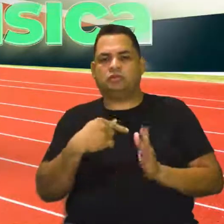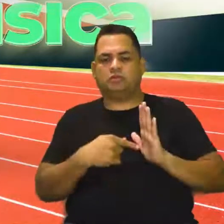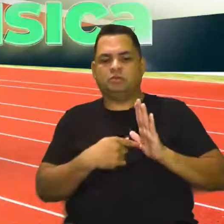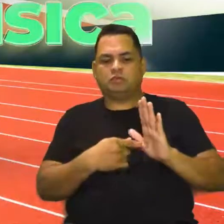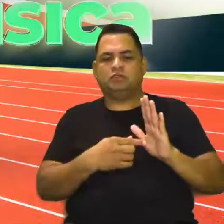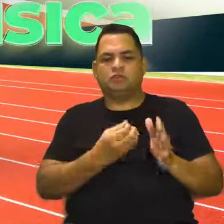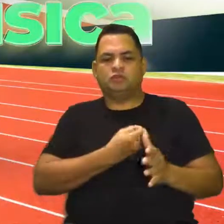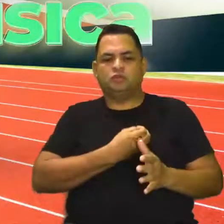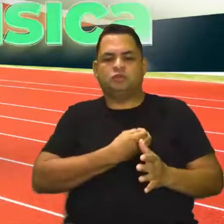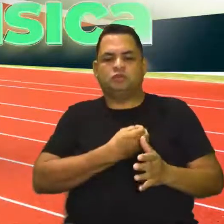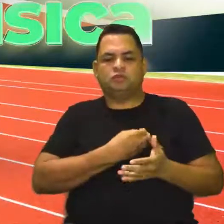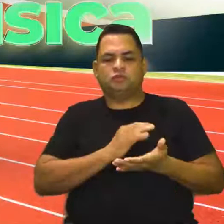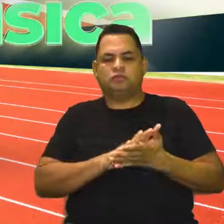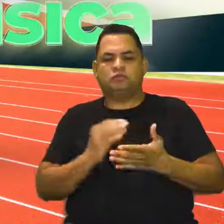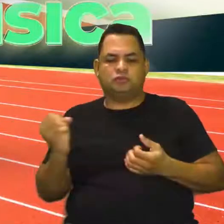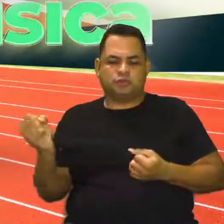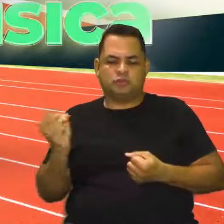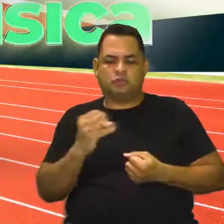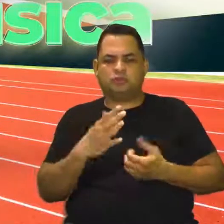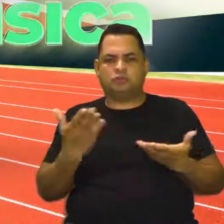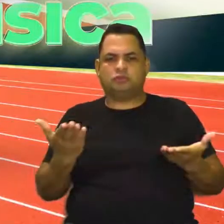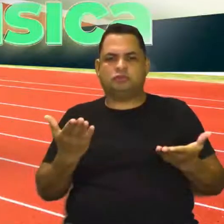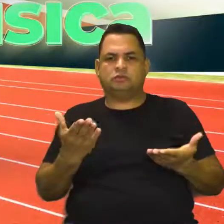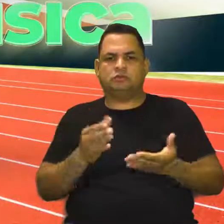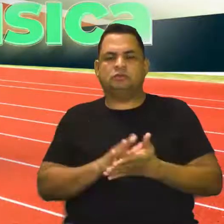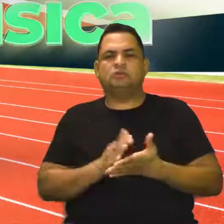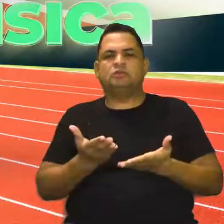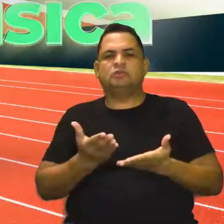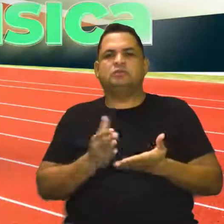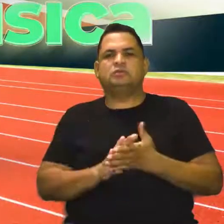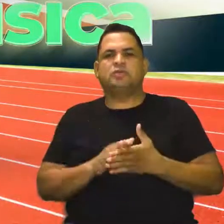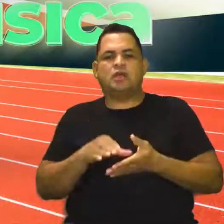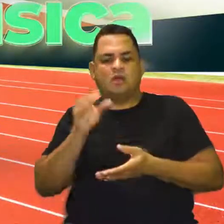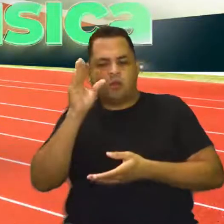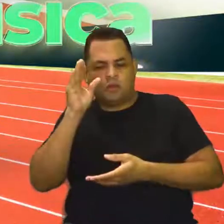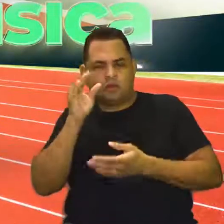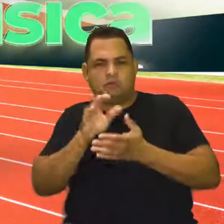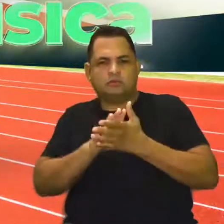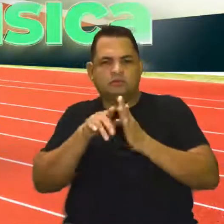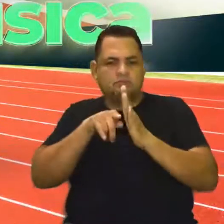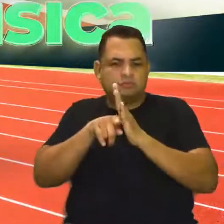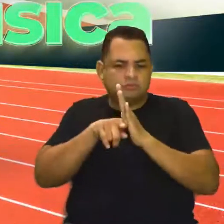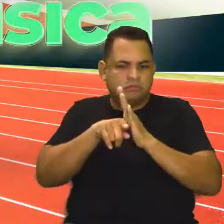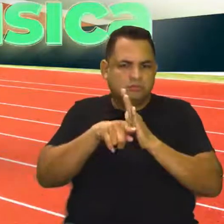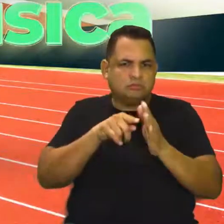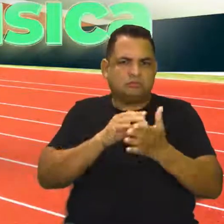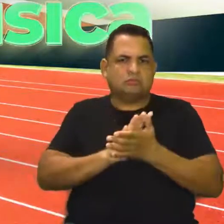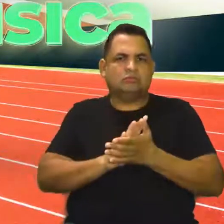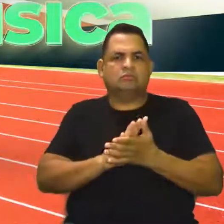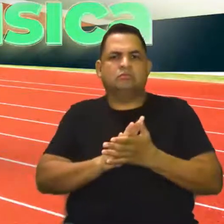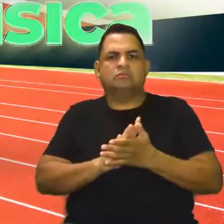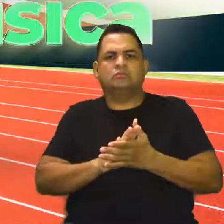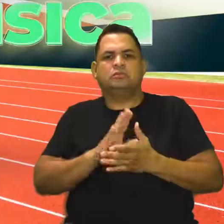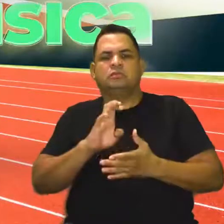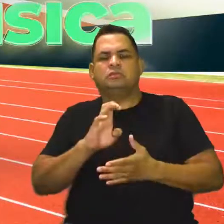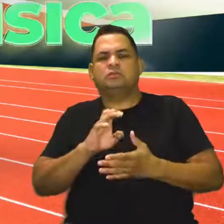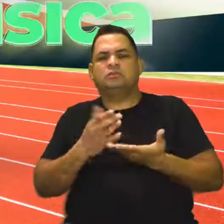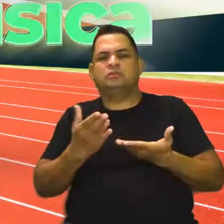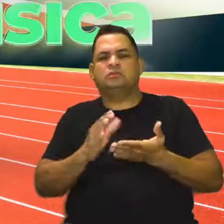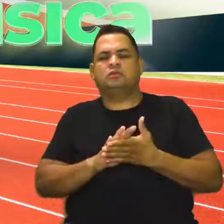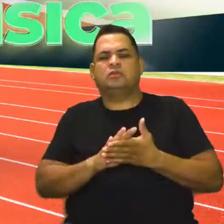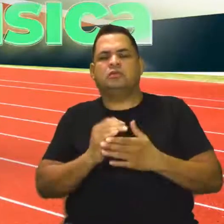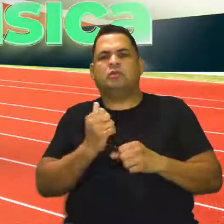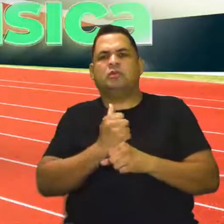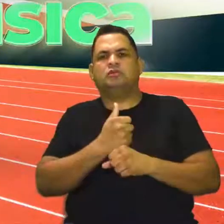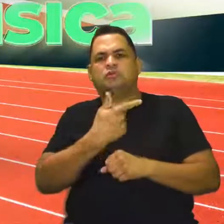dados mais atuais, né? Se você tiver curioso e você for analisar, por exemplo, dados do Vigitel de